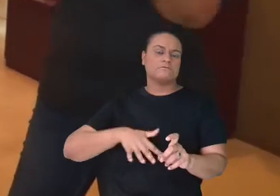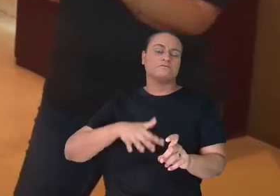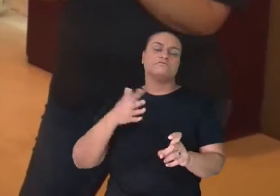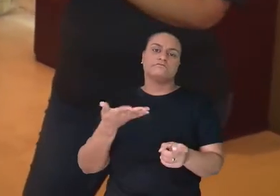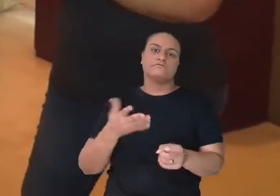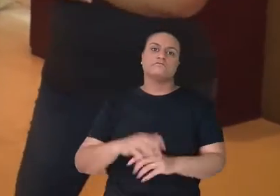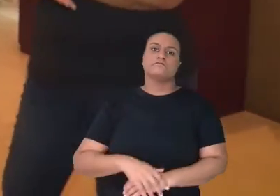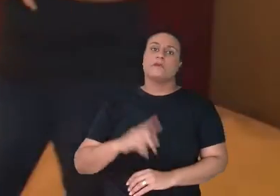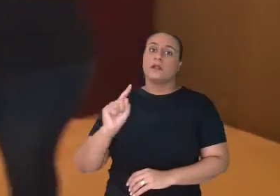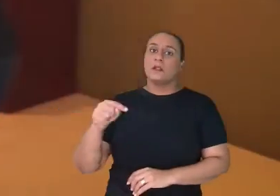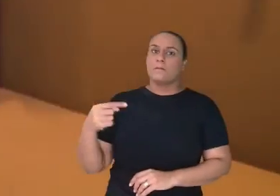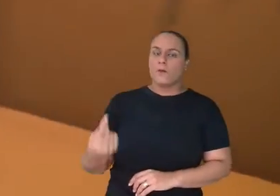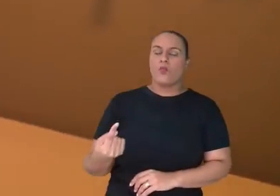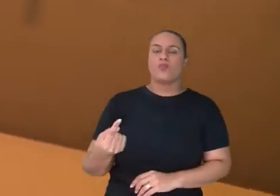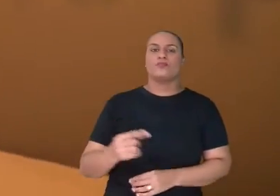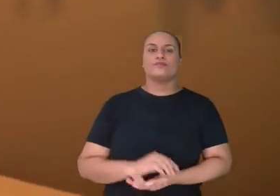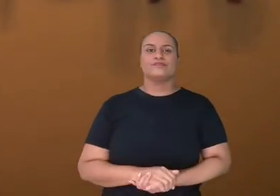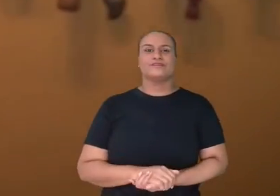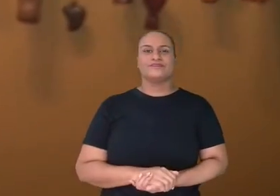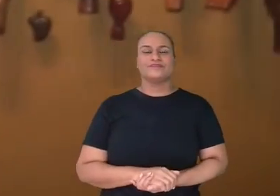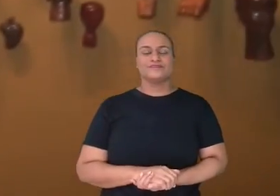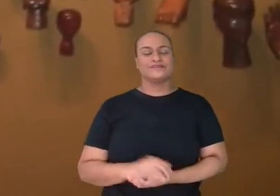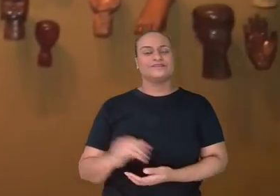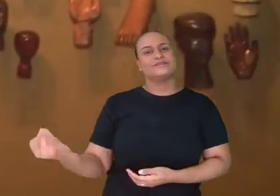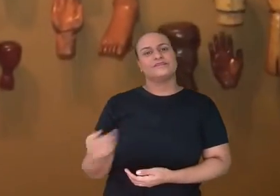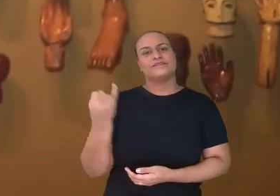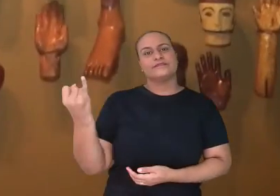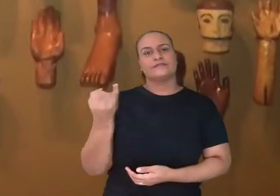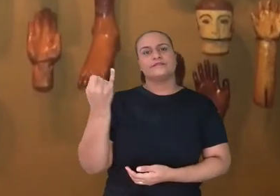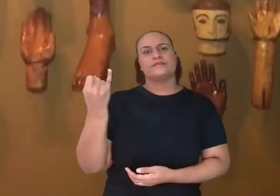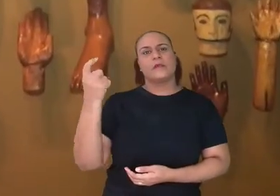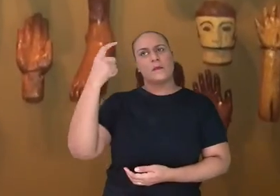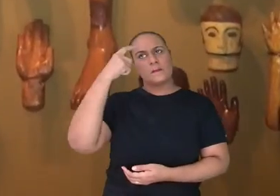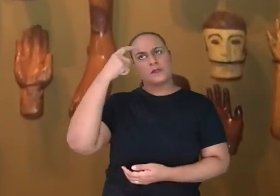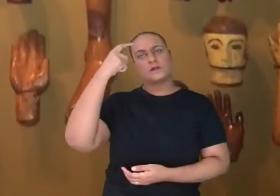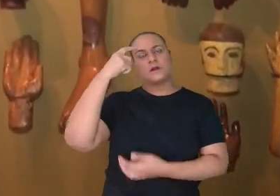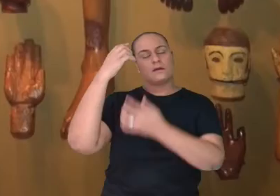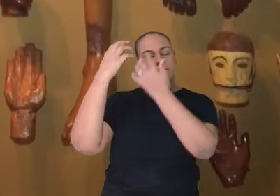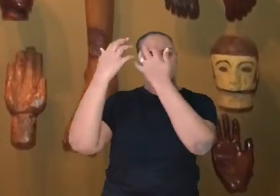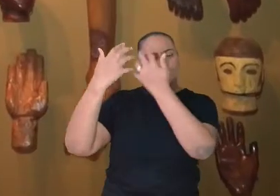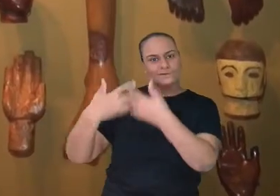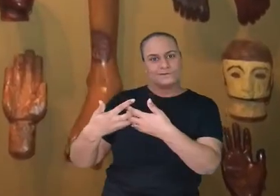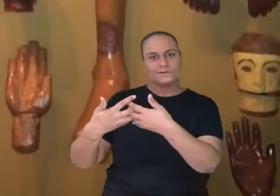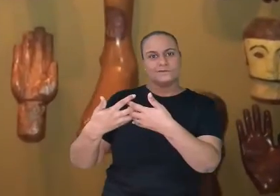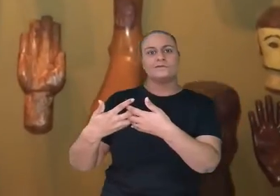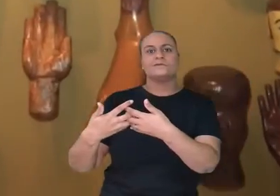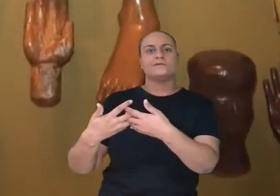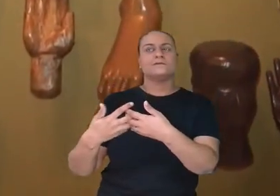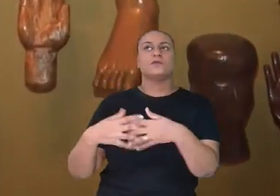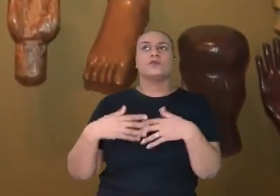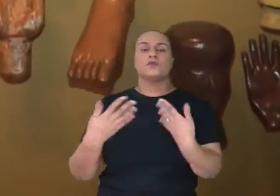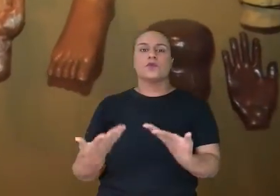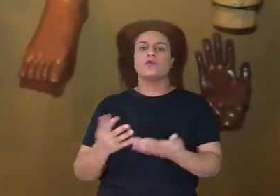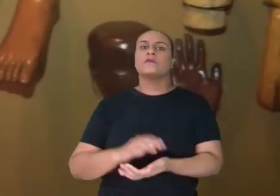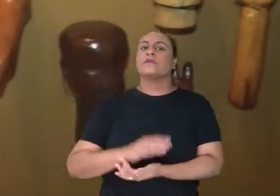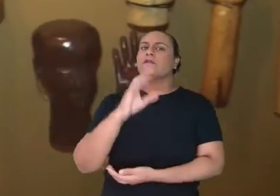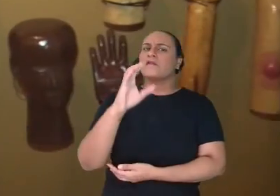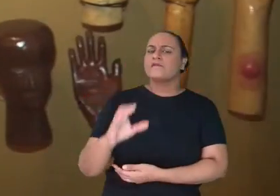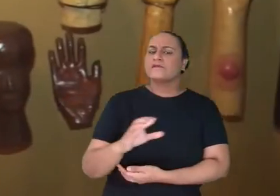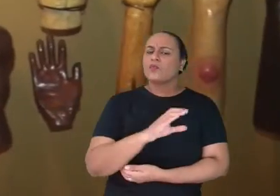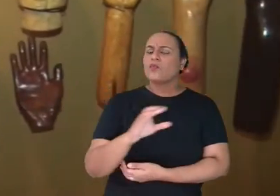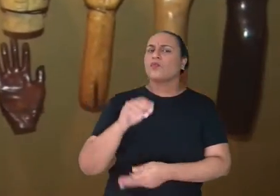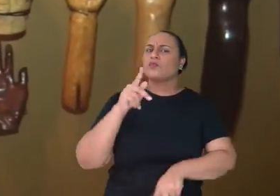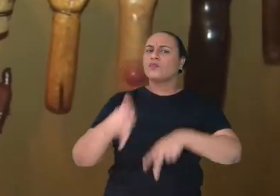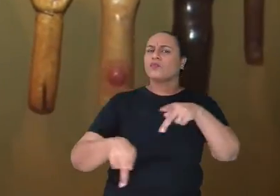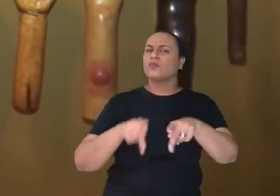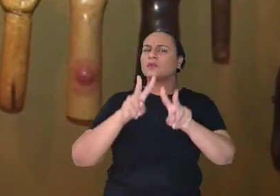uma cosmogonia. Então é importante a gente pensar nessas questões. Sim. E quando a gente vem falar sobre o catolicismo popular,